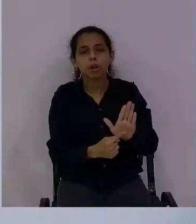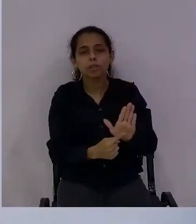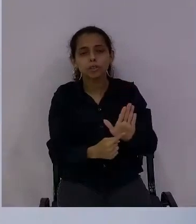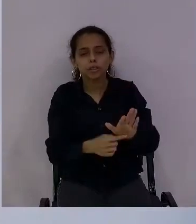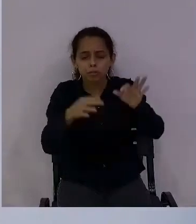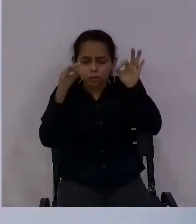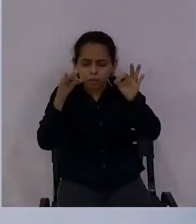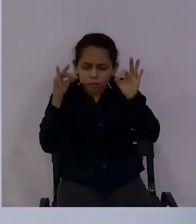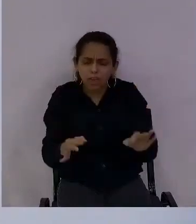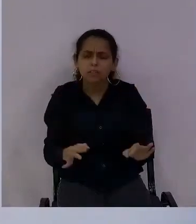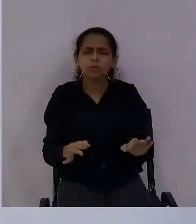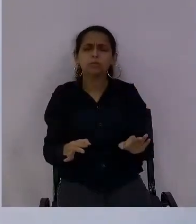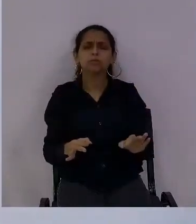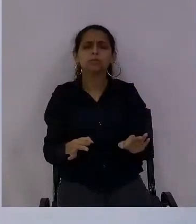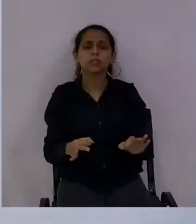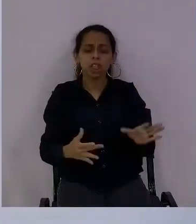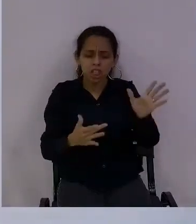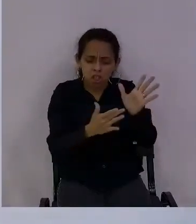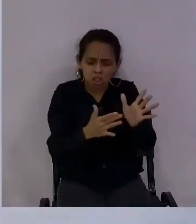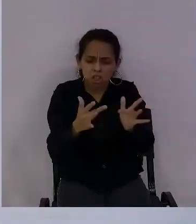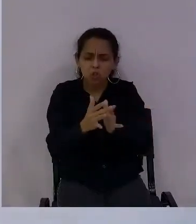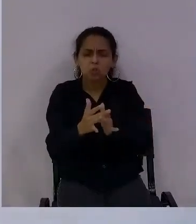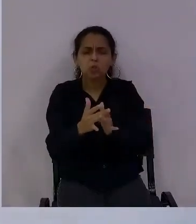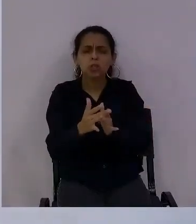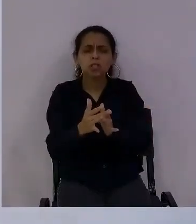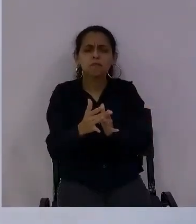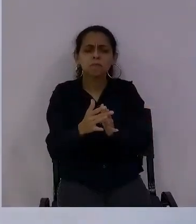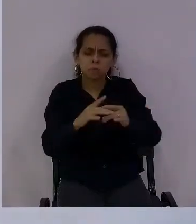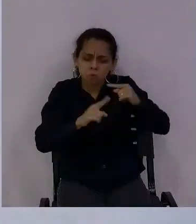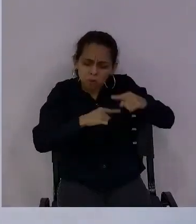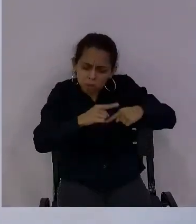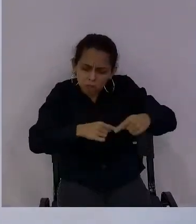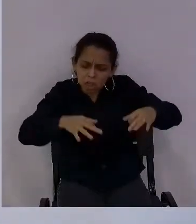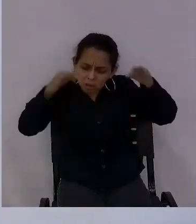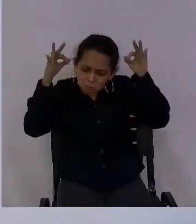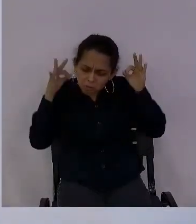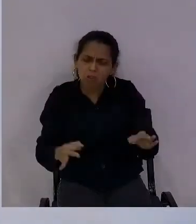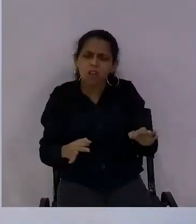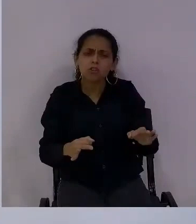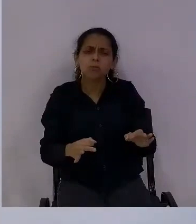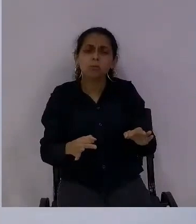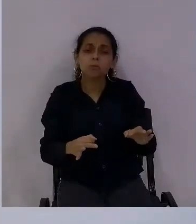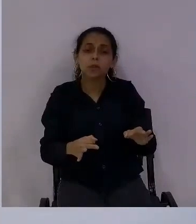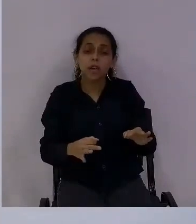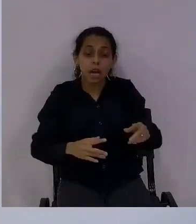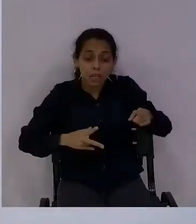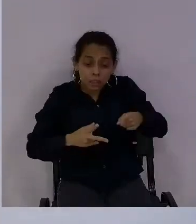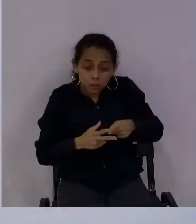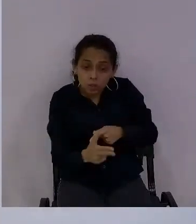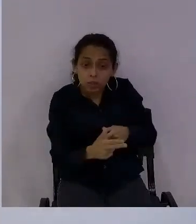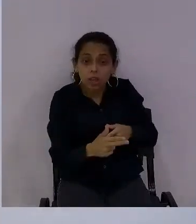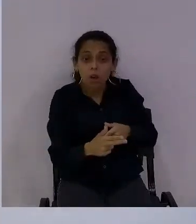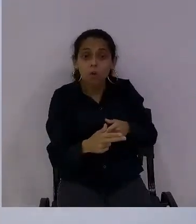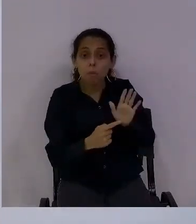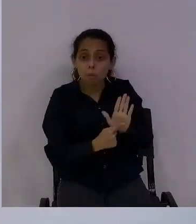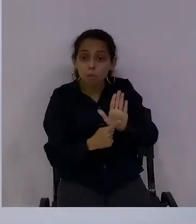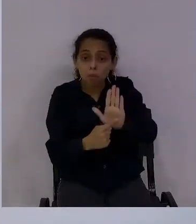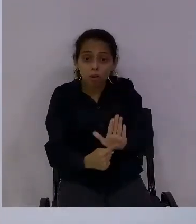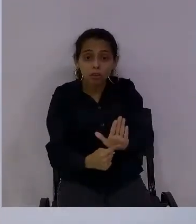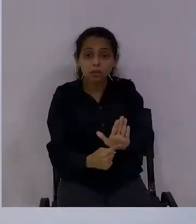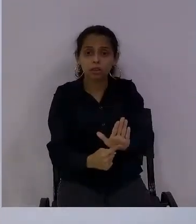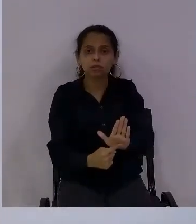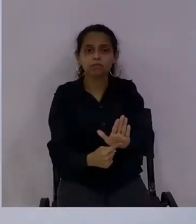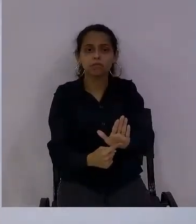Jesus é o descendente legítimo. E a circuncisão de Jesus aponta para isso. A circuncisão